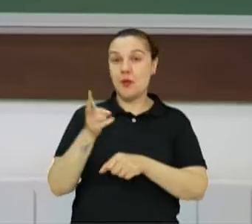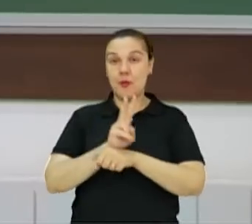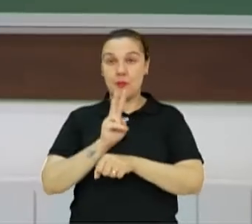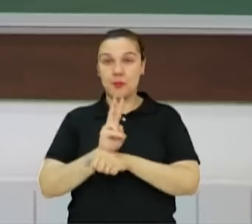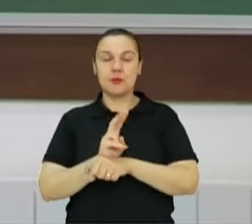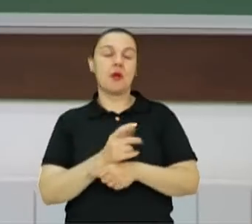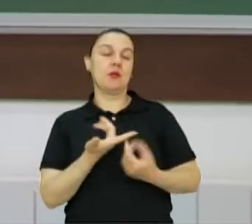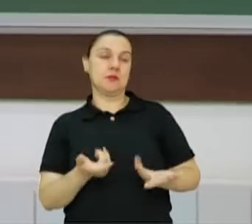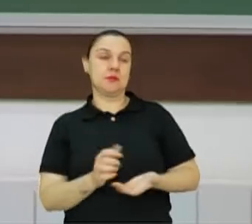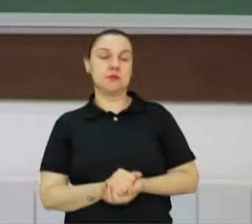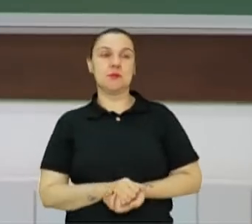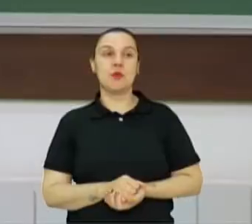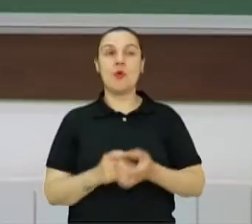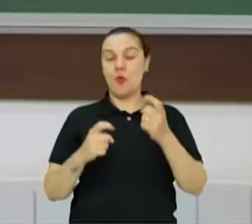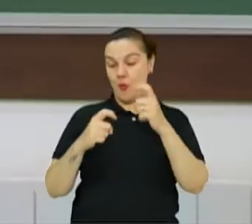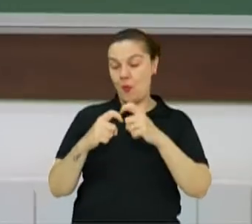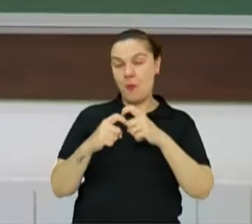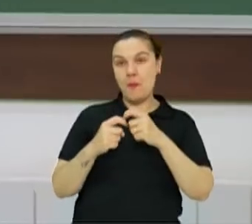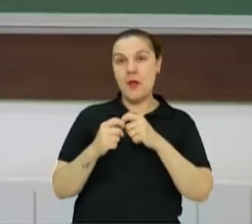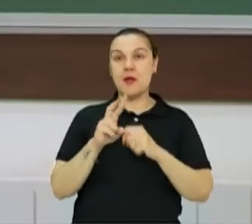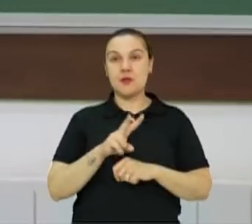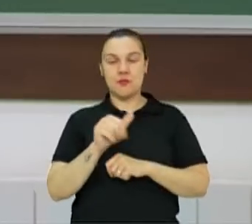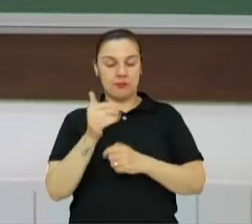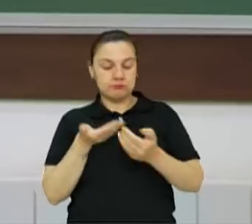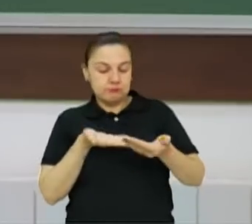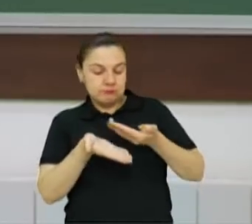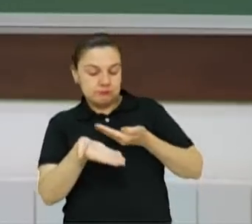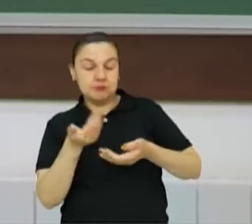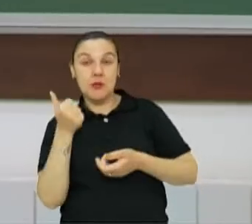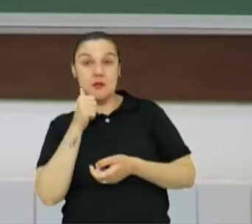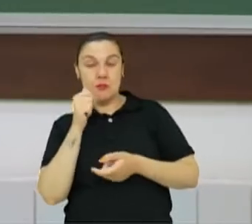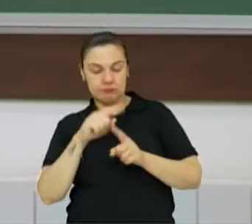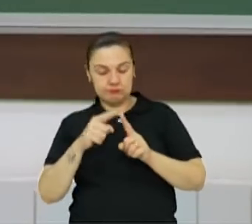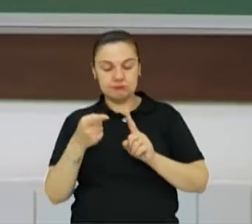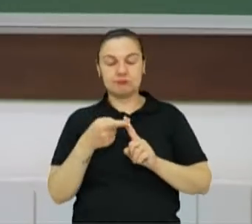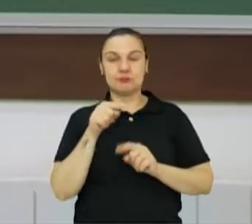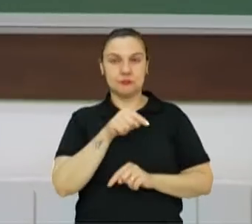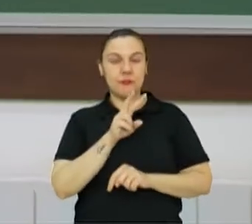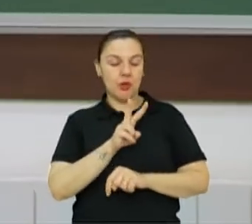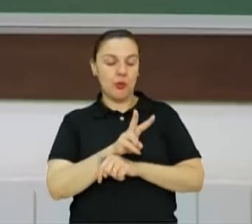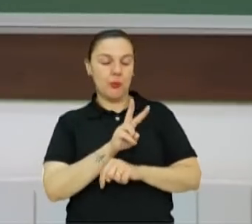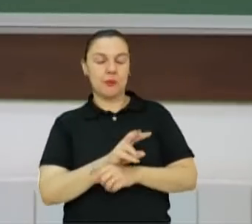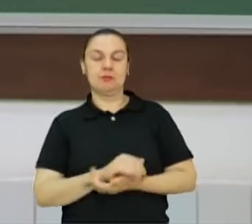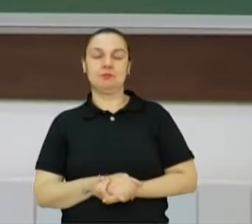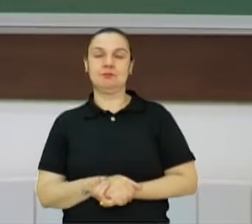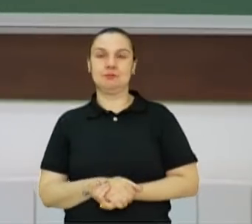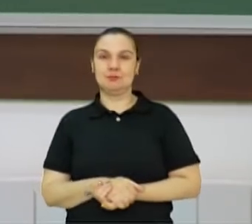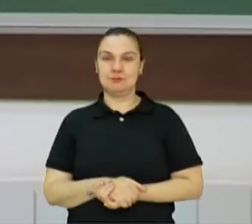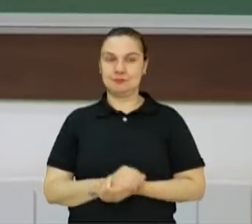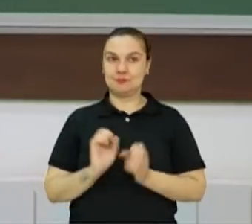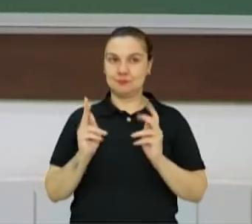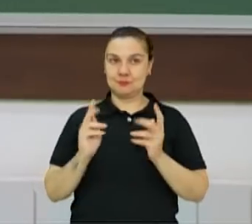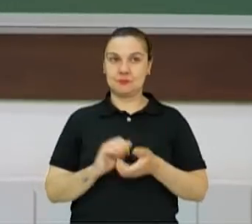no pré-natal, né, que o médico que está acompanhando aquela gestação vai orientar essa mãe, tá?